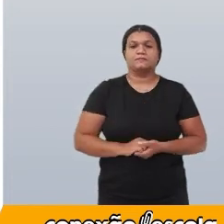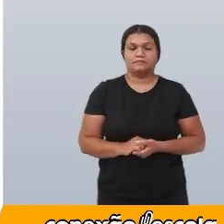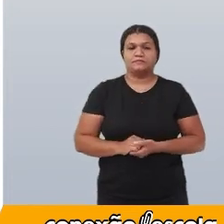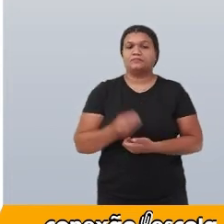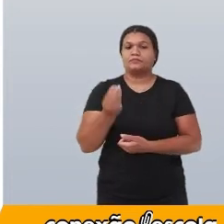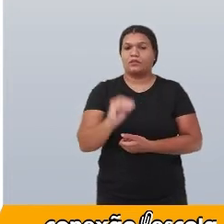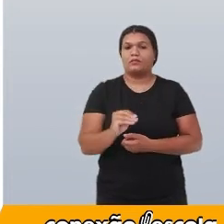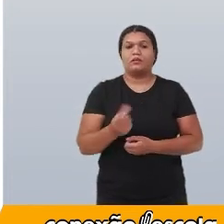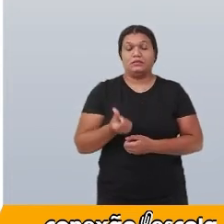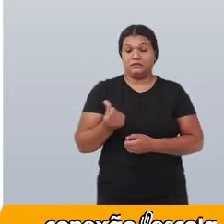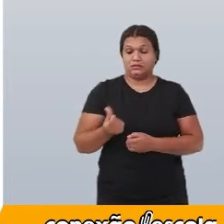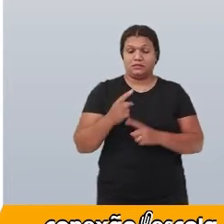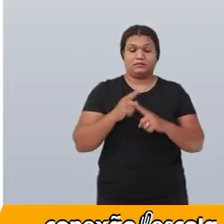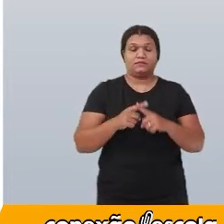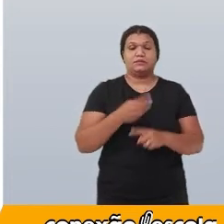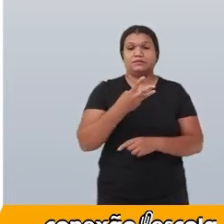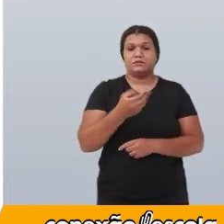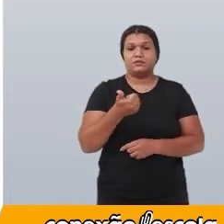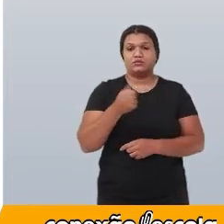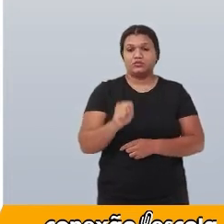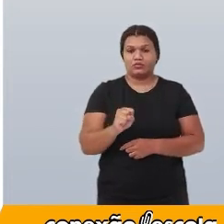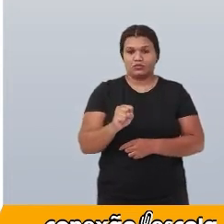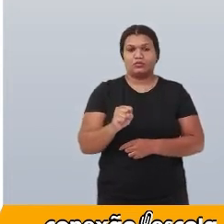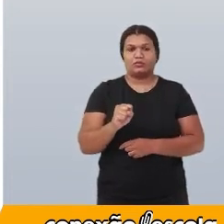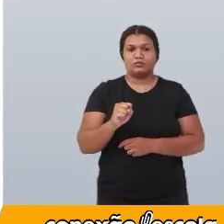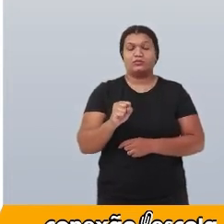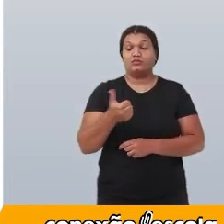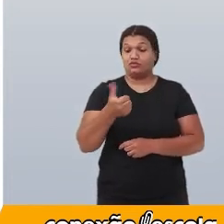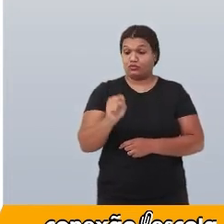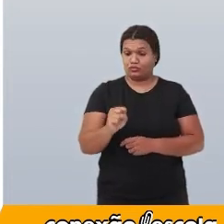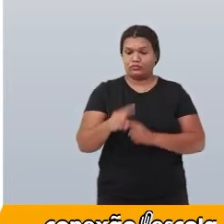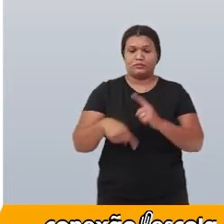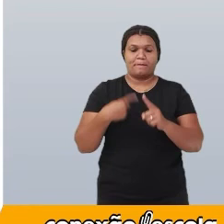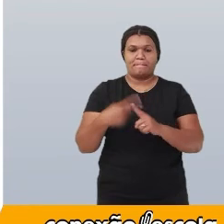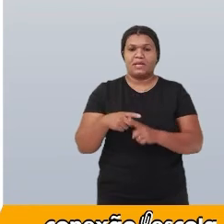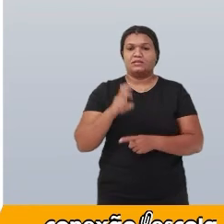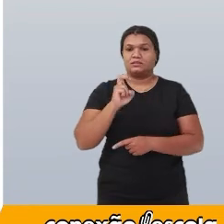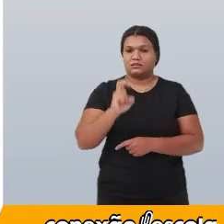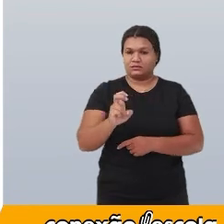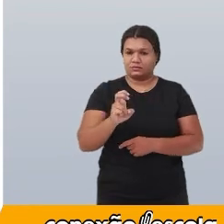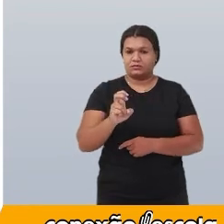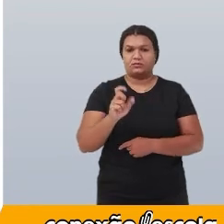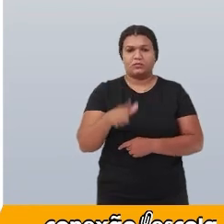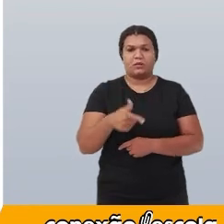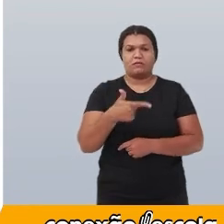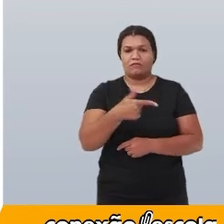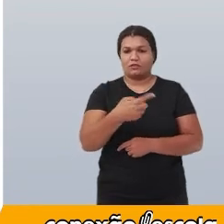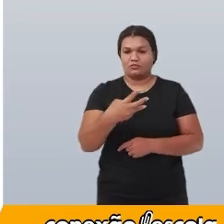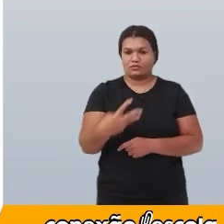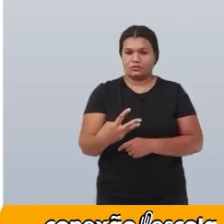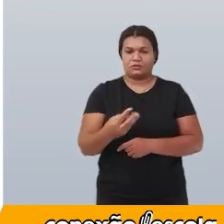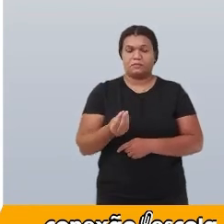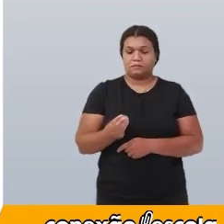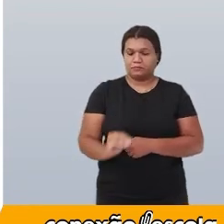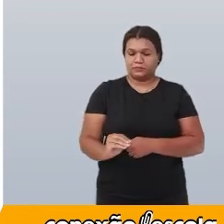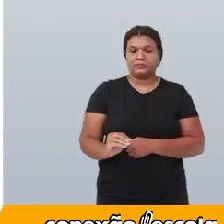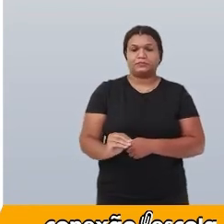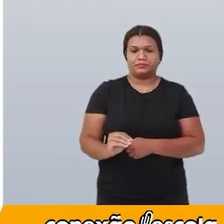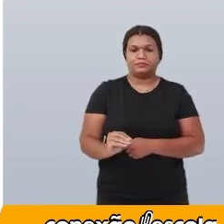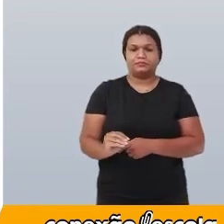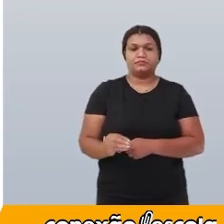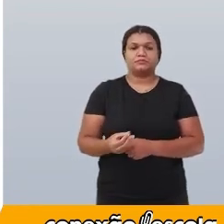Multiplico 6 vezes 3, 18. 18 mais 5, 23.